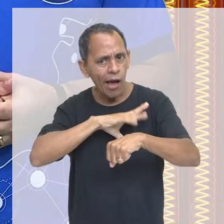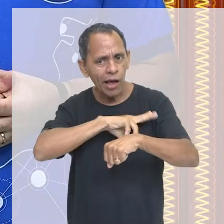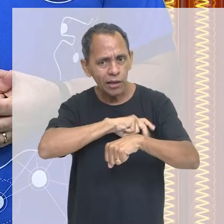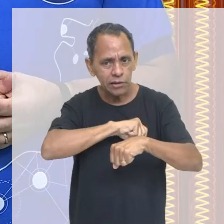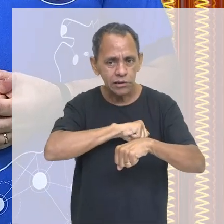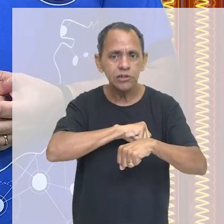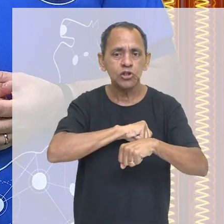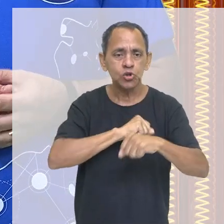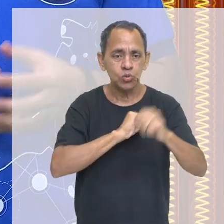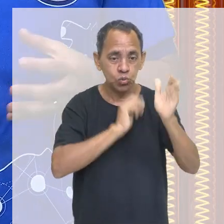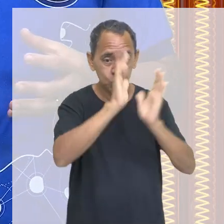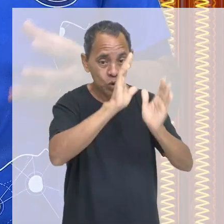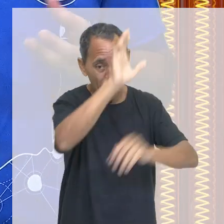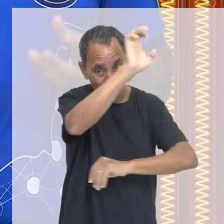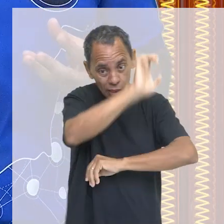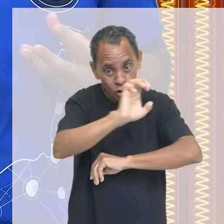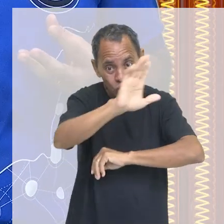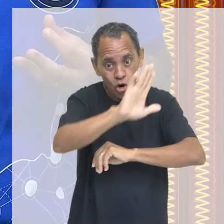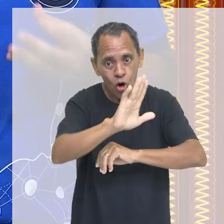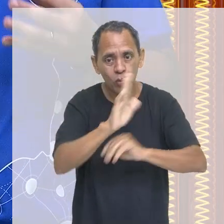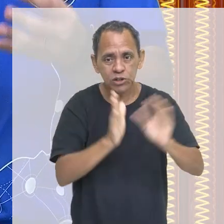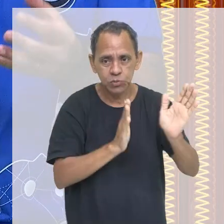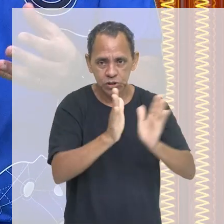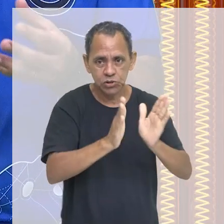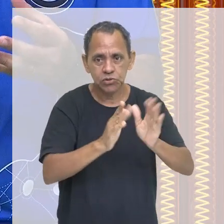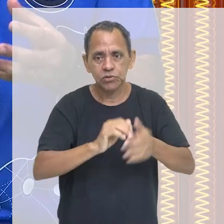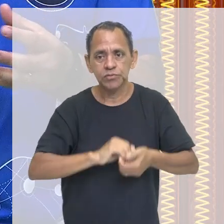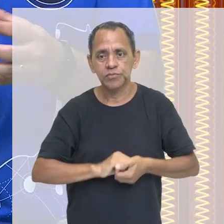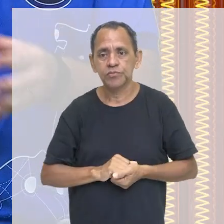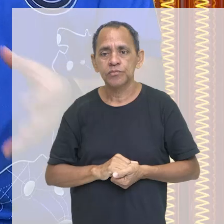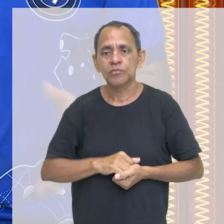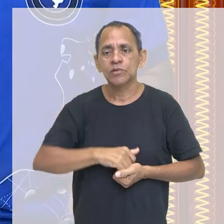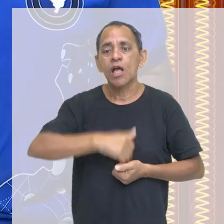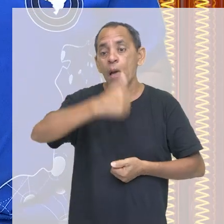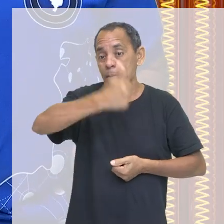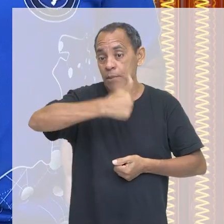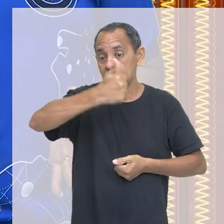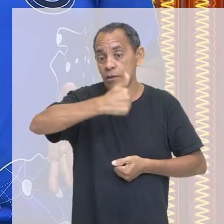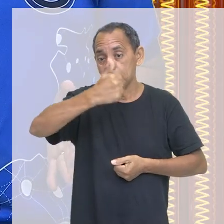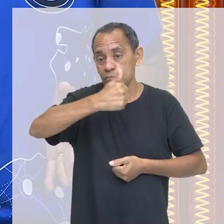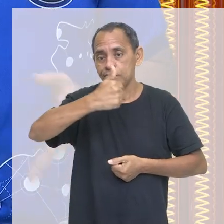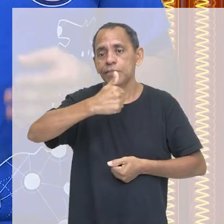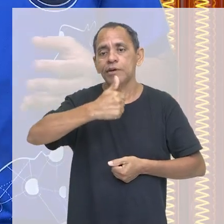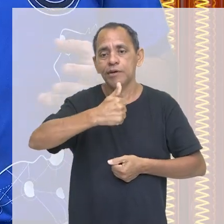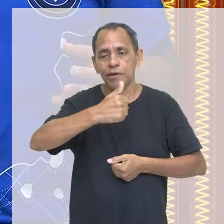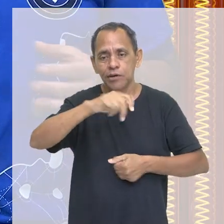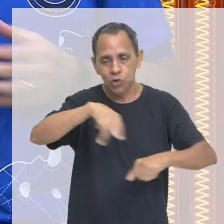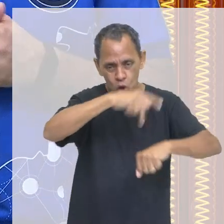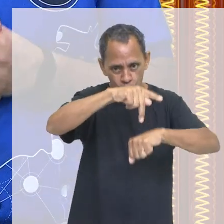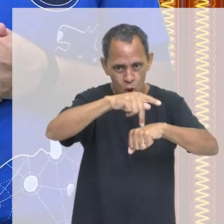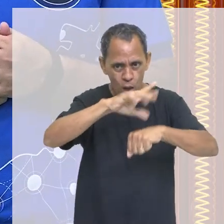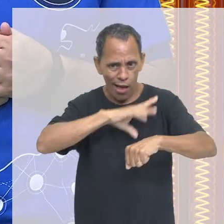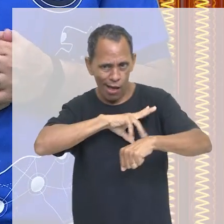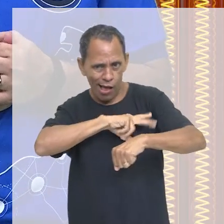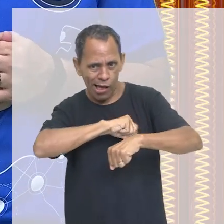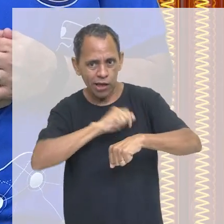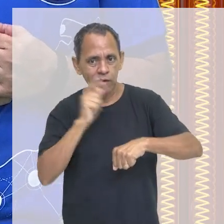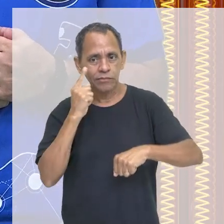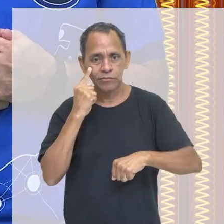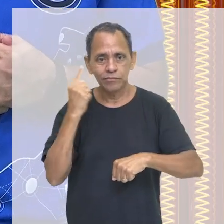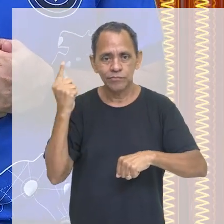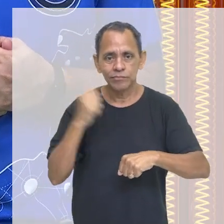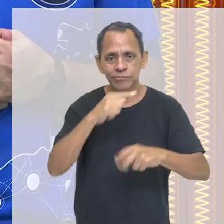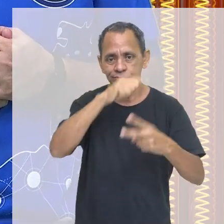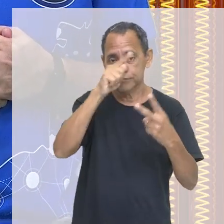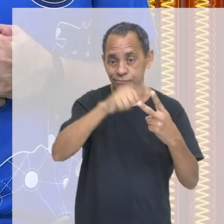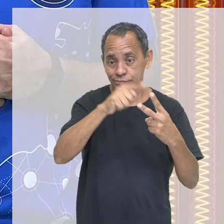O primeiro sentimento, a primeira ideologia nacionalista, por assim dizer, é o pangermanismo, que